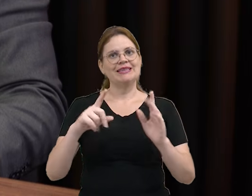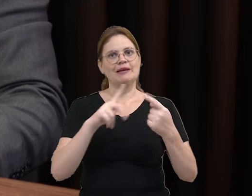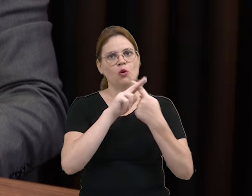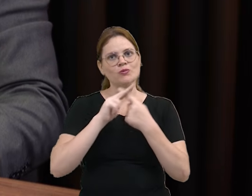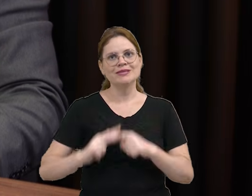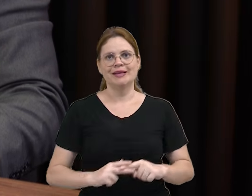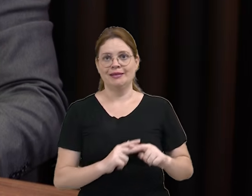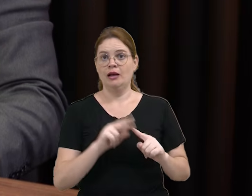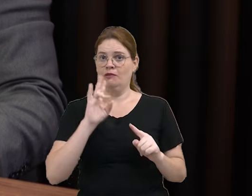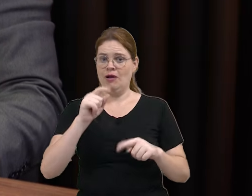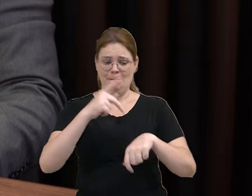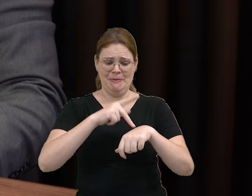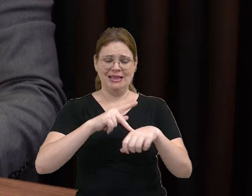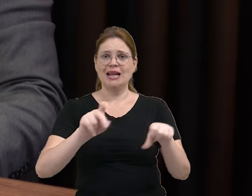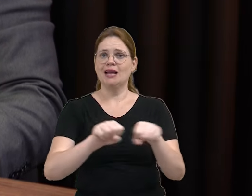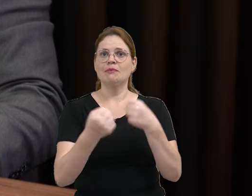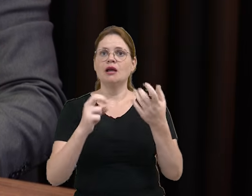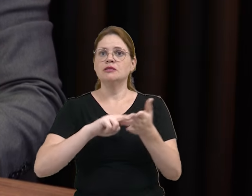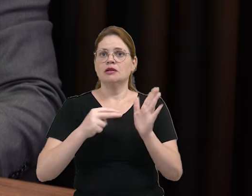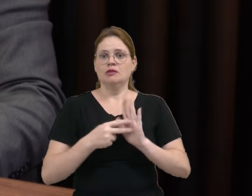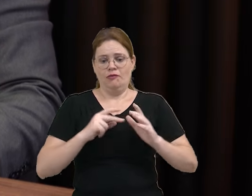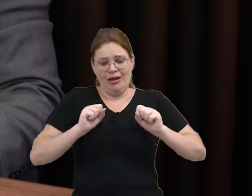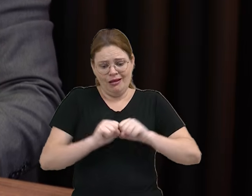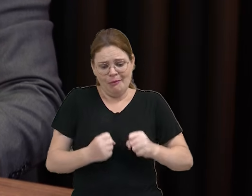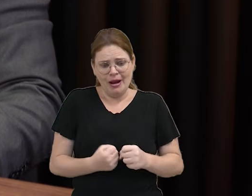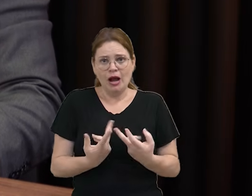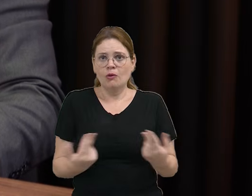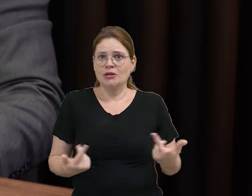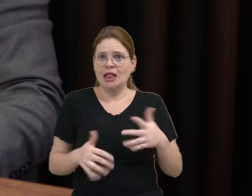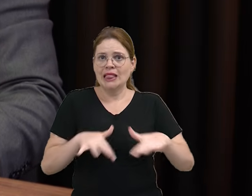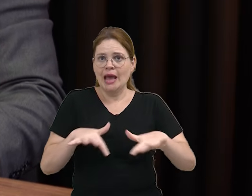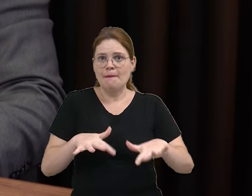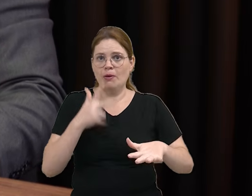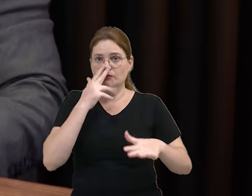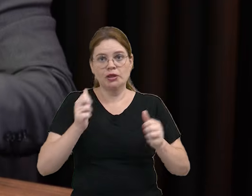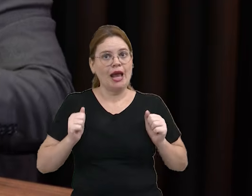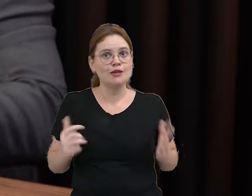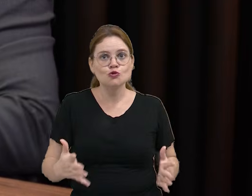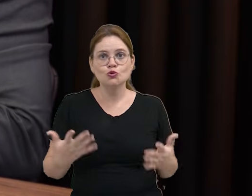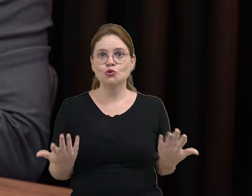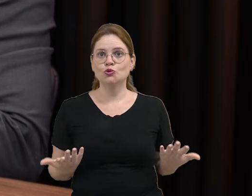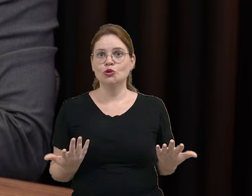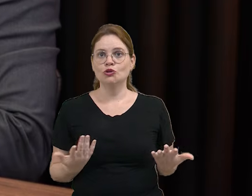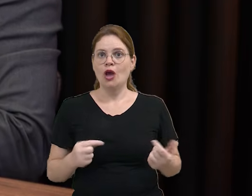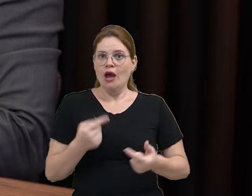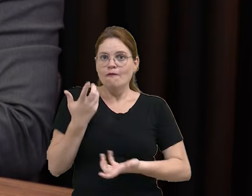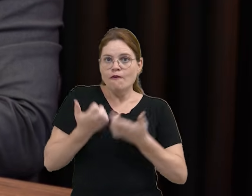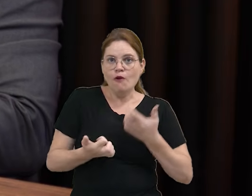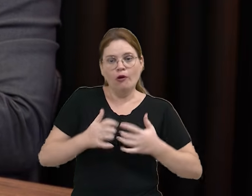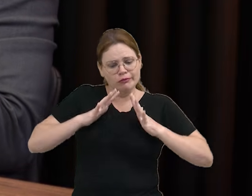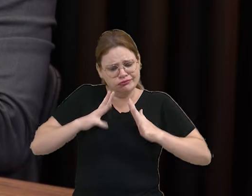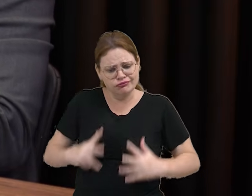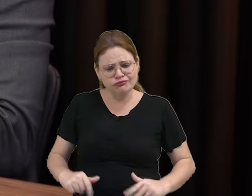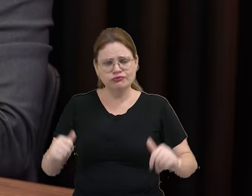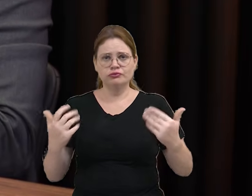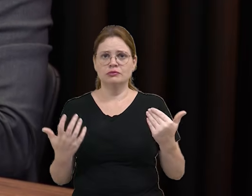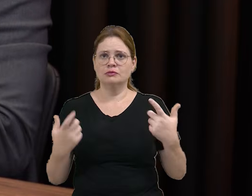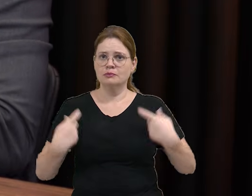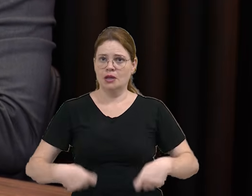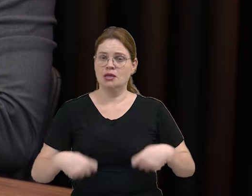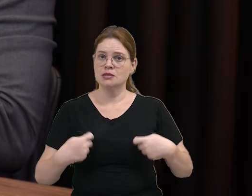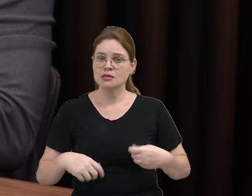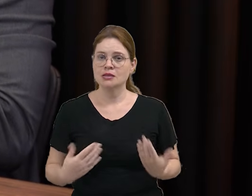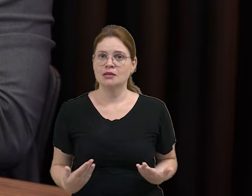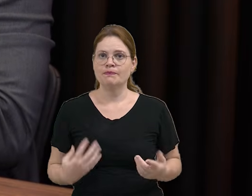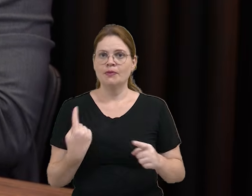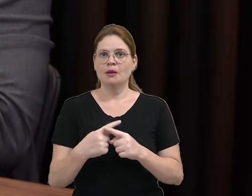quebrar, terremotos acontecerão e fogo. A palavra diz que quando o Senhor Jesus entrega o seu Espírito, a